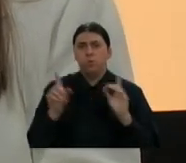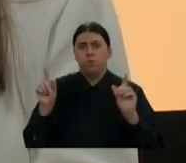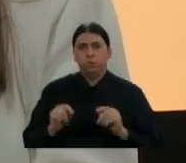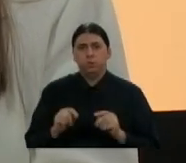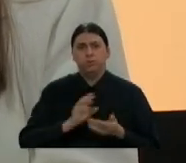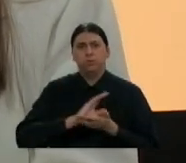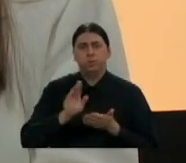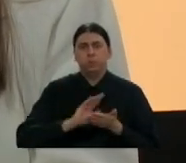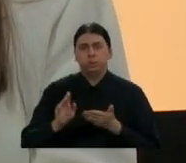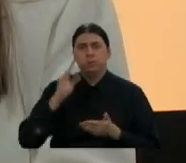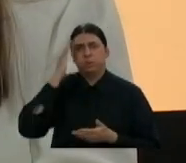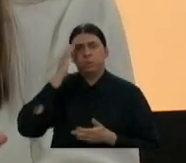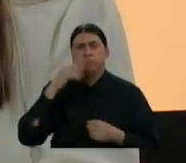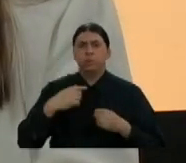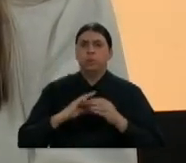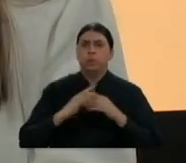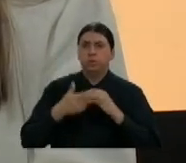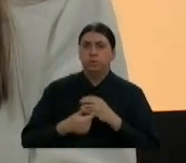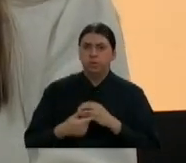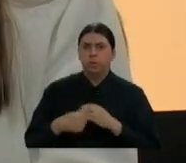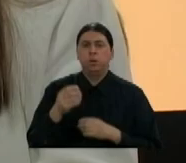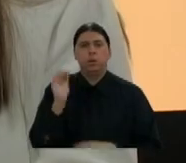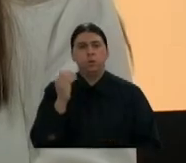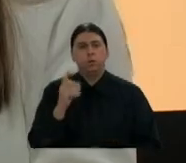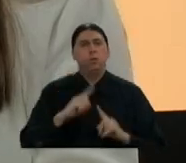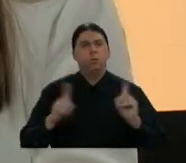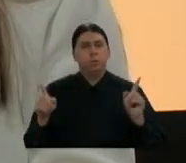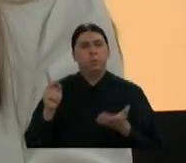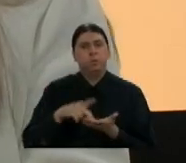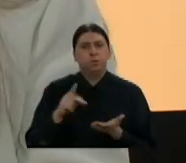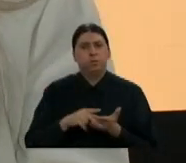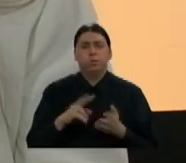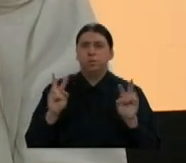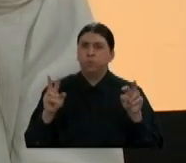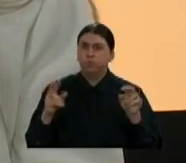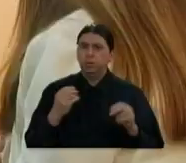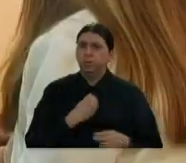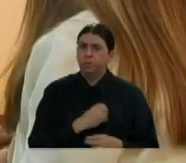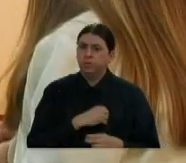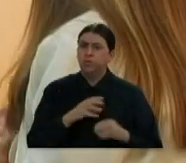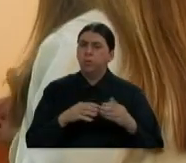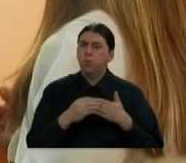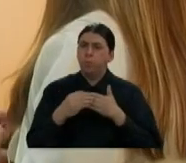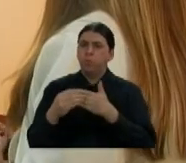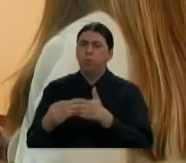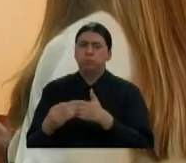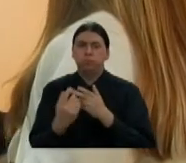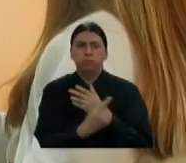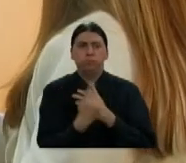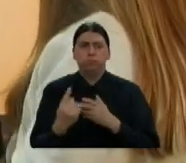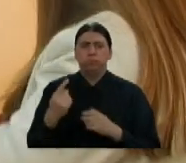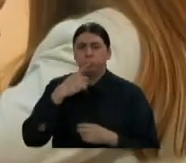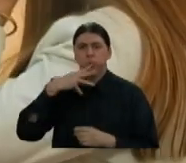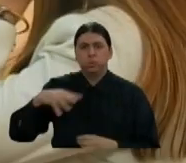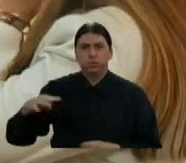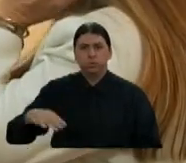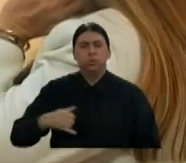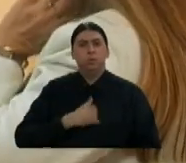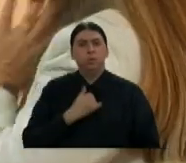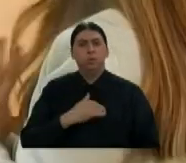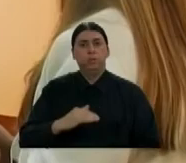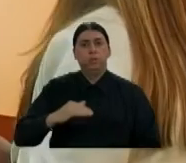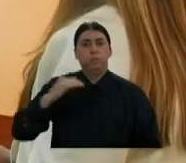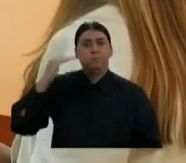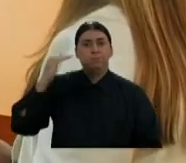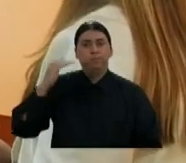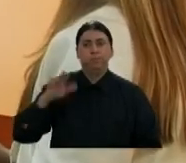a gente sabe que o município de porto alegre é uma questão financeira mas também de dar encaminhamento a vida dessas crianças eu agora saiu há pouco de uma casa de acolhimento